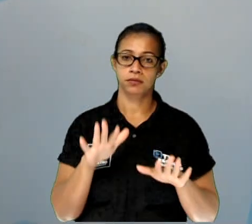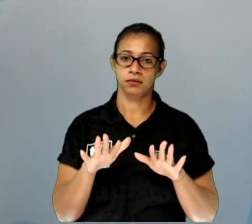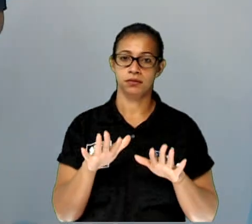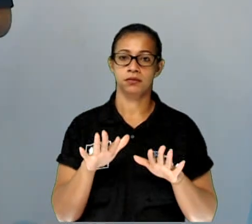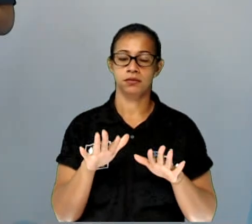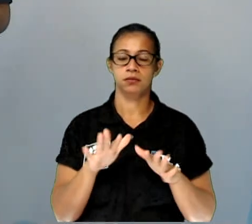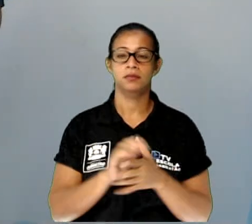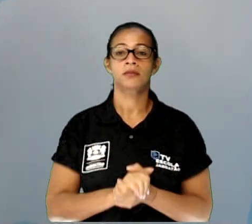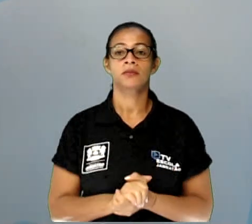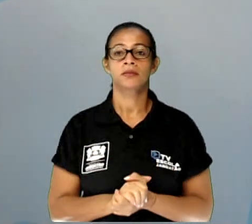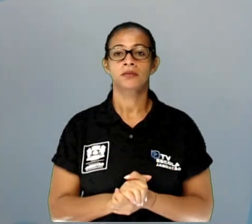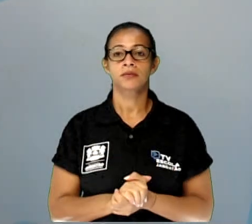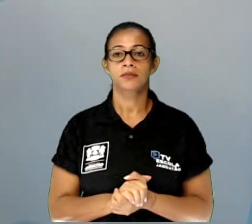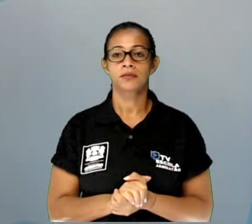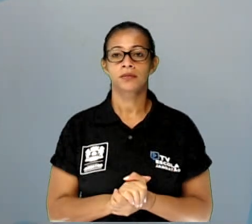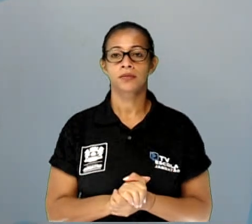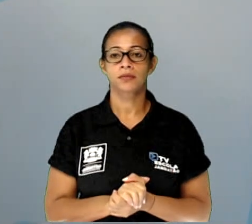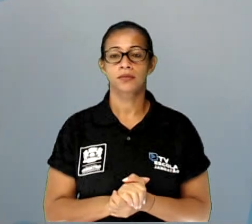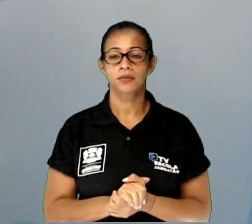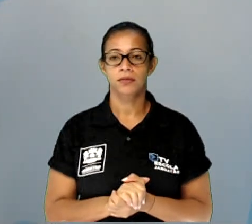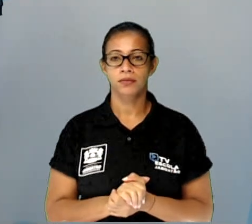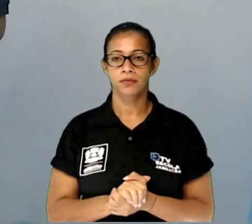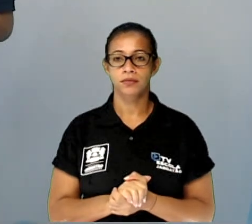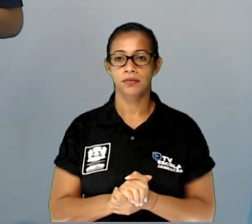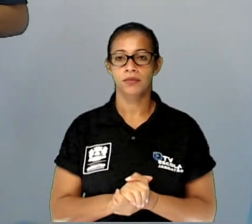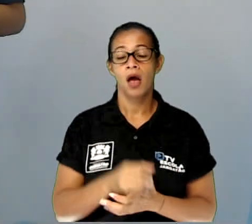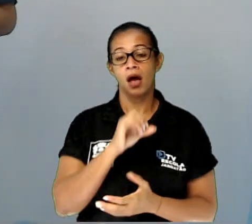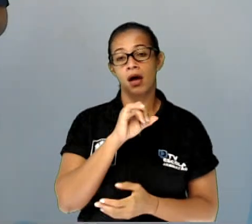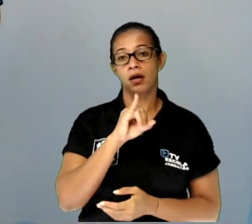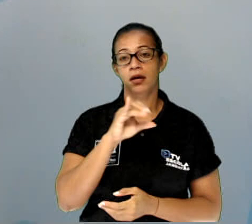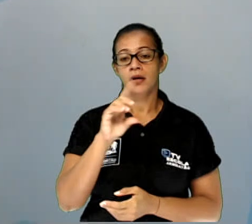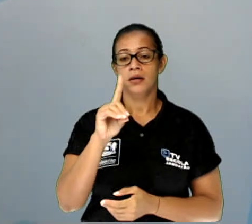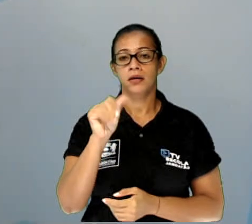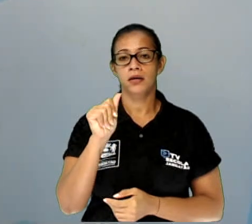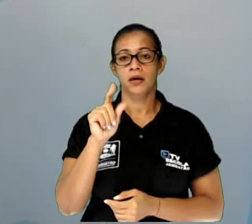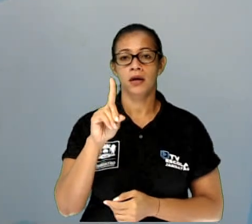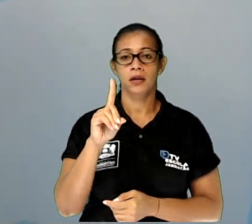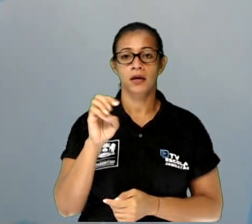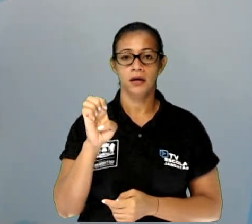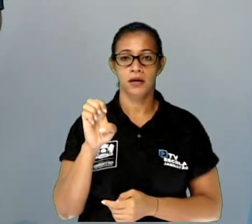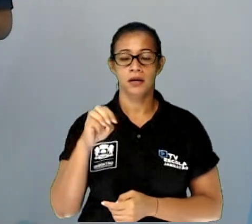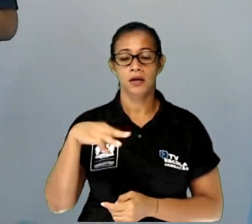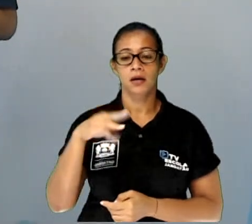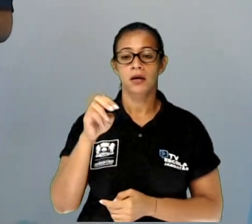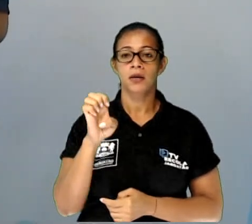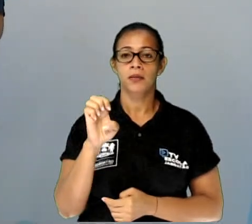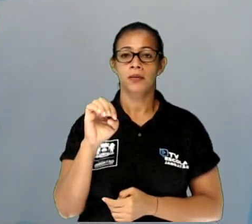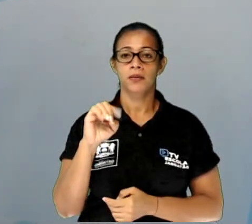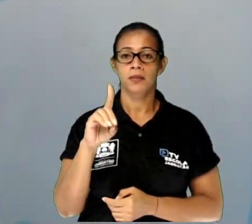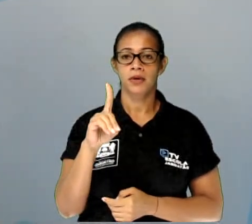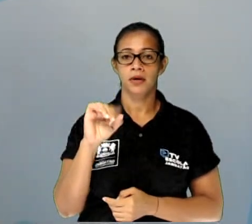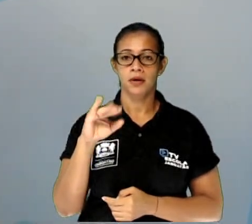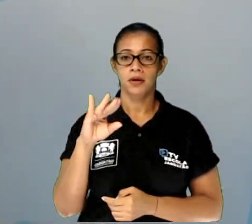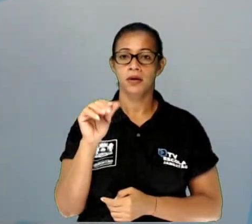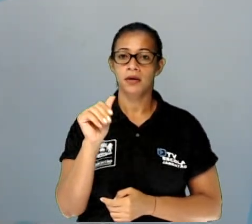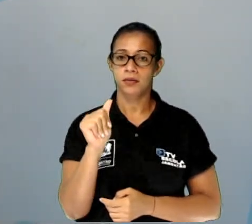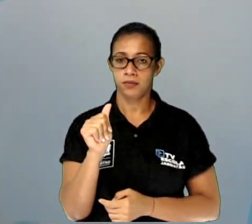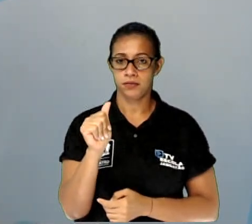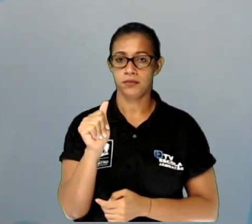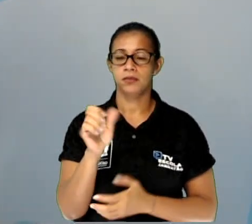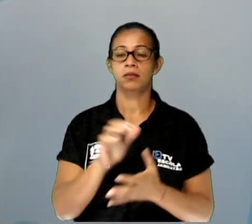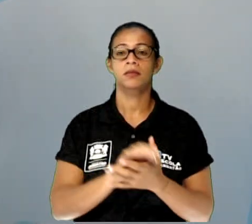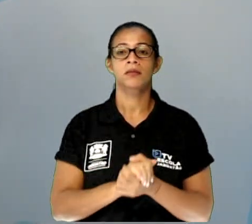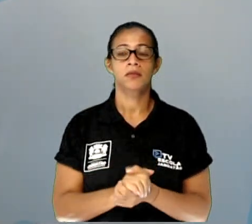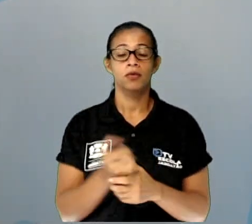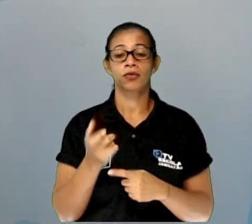Idade Média um período de estagnação econômica, de ruralização, né? De pouca movimentação